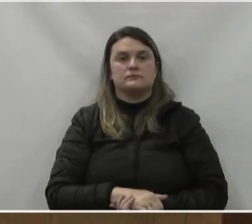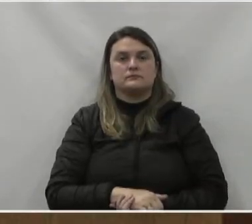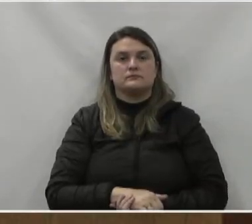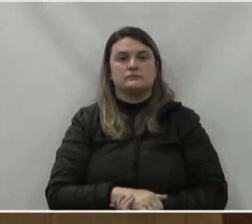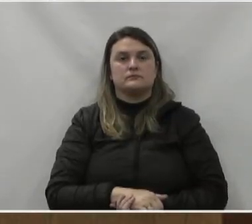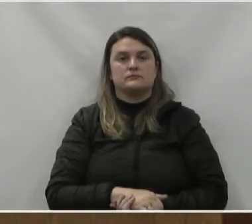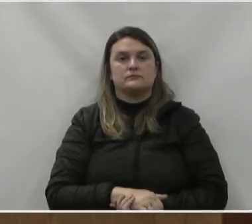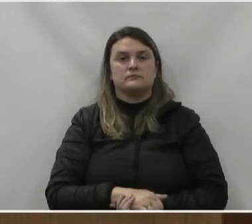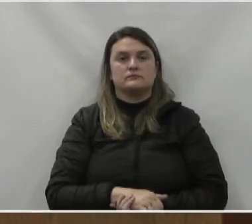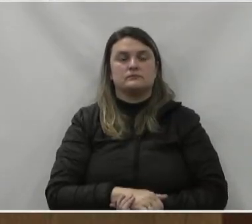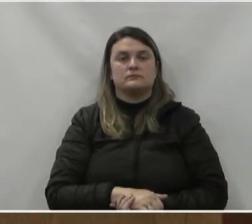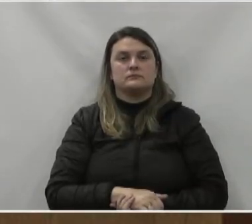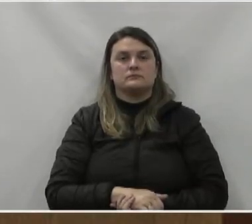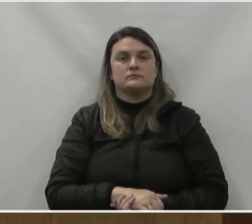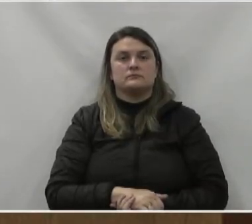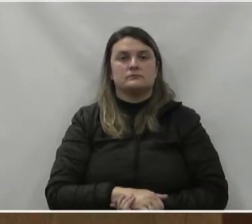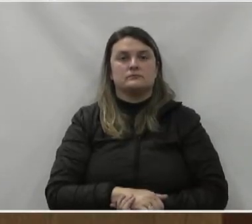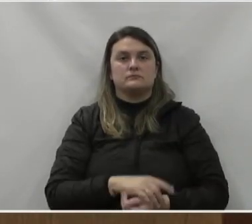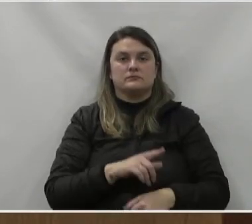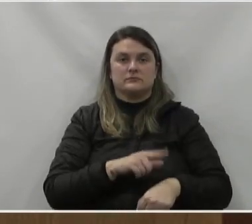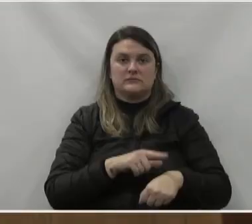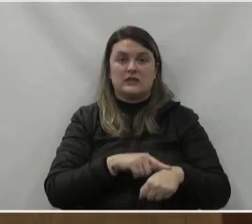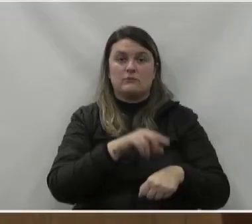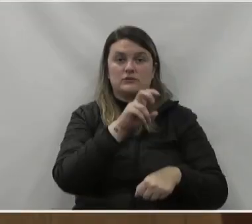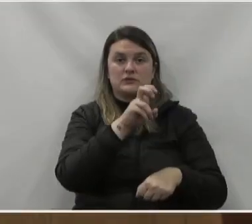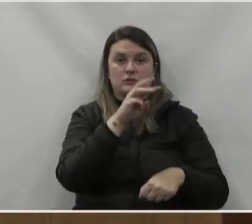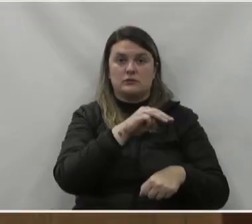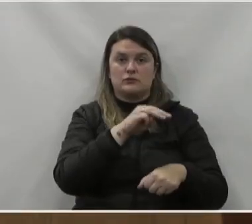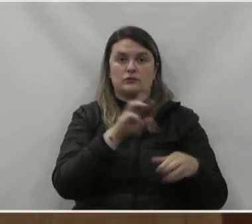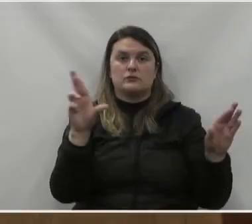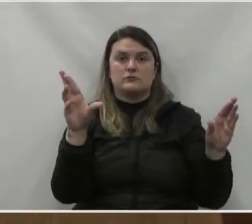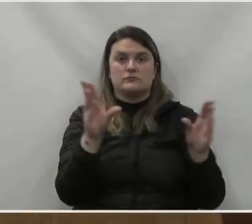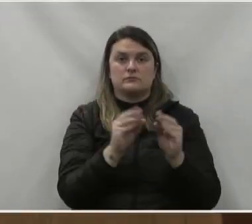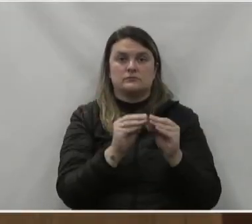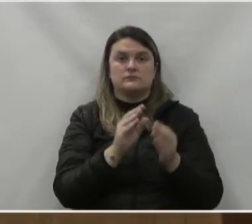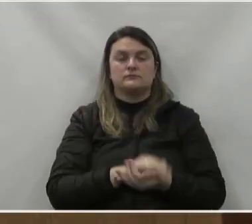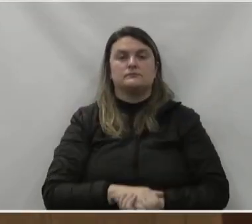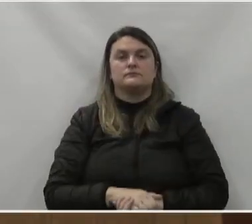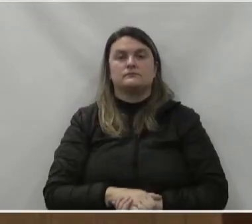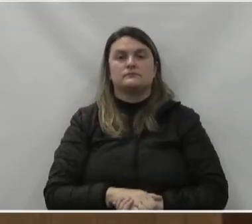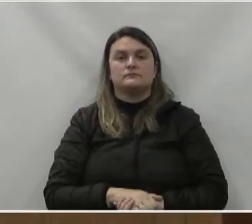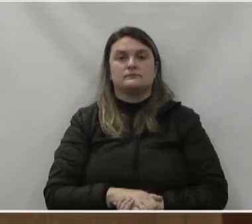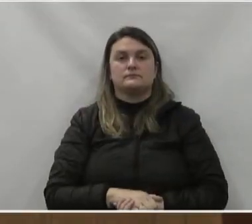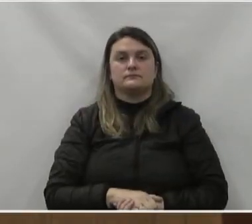Vai ser acrescido o tempo, tá, para fazer as suas devidas conclusões.